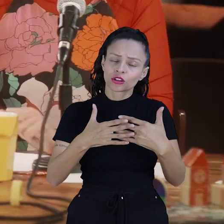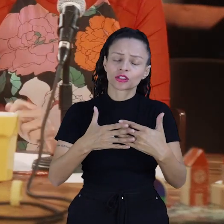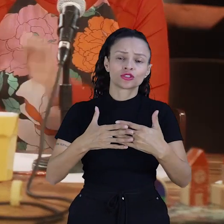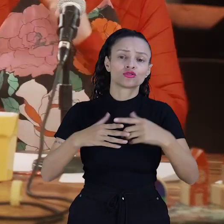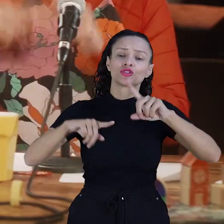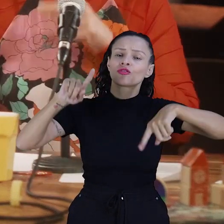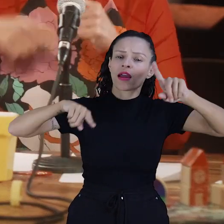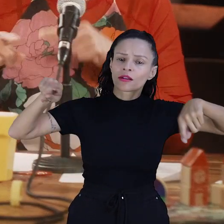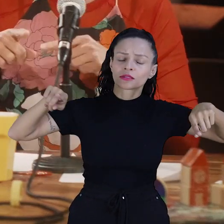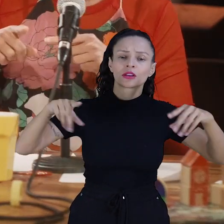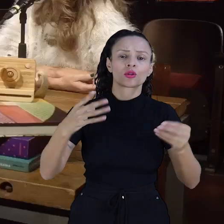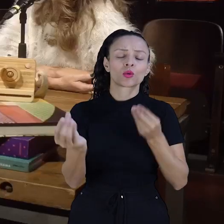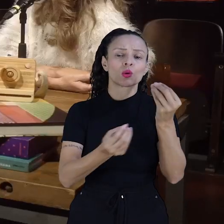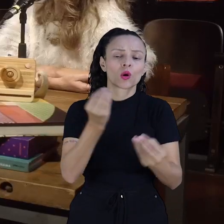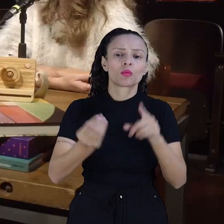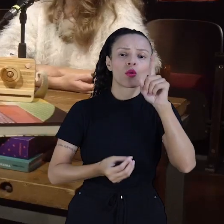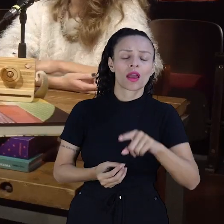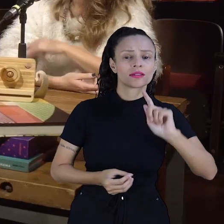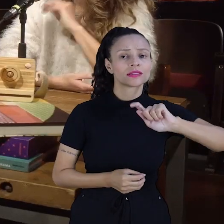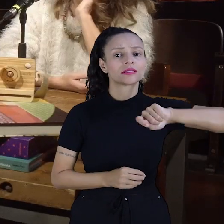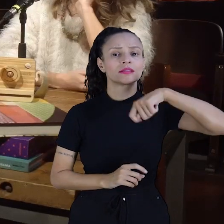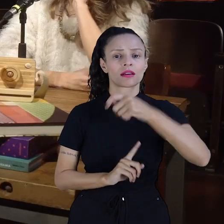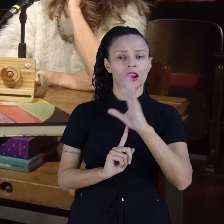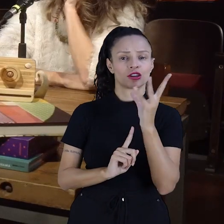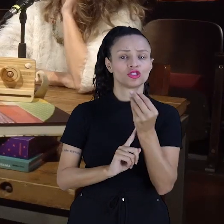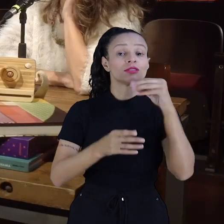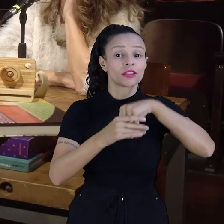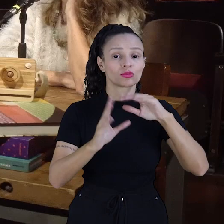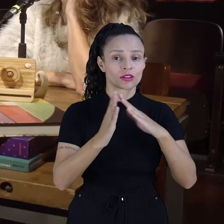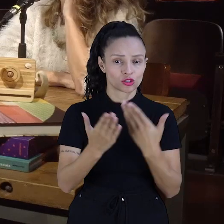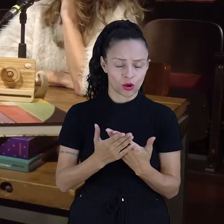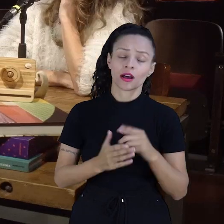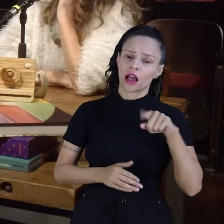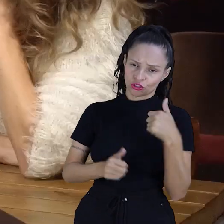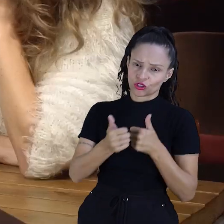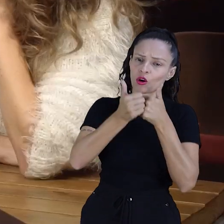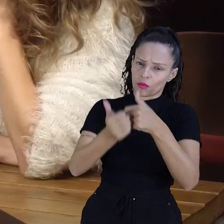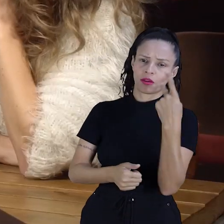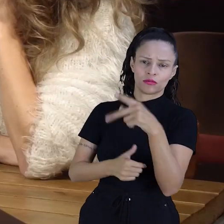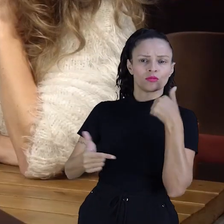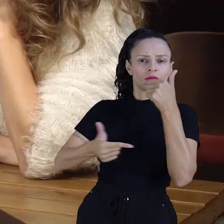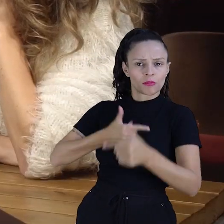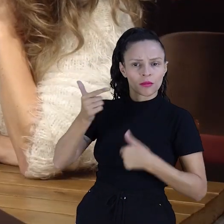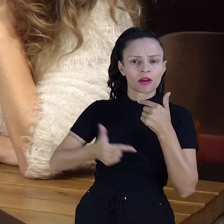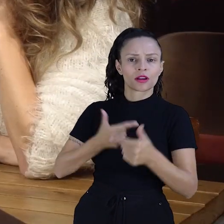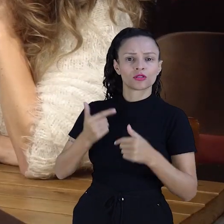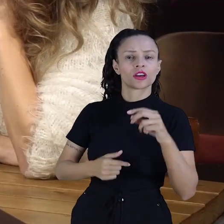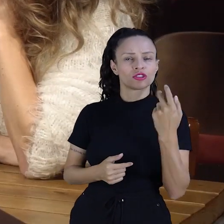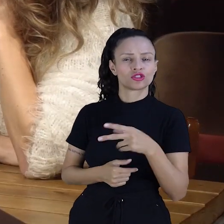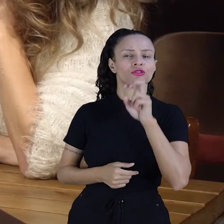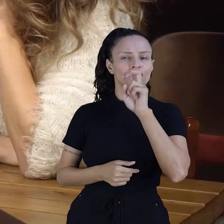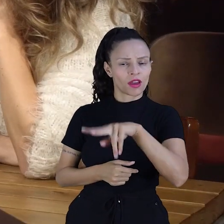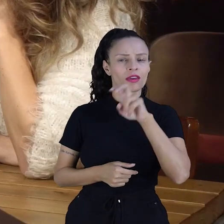uma trajetória diversa. Como que é, então, ser um artista dentro da escola? A gente que acompanha o trabalho do Guga,